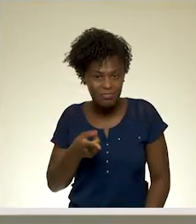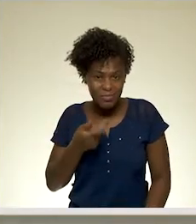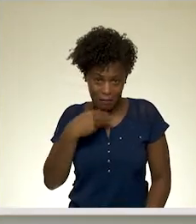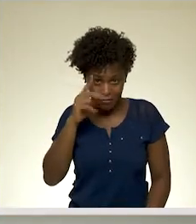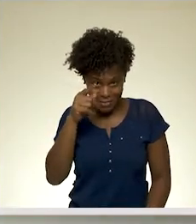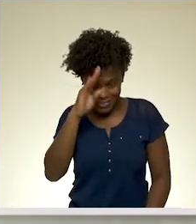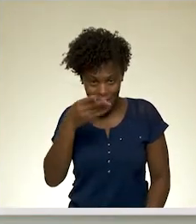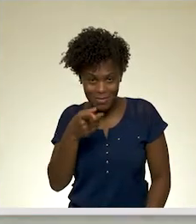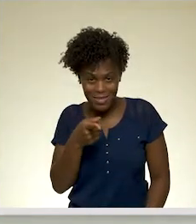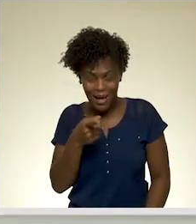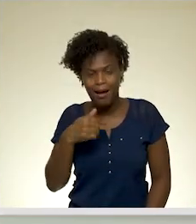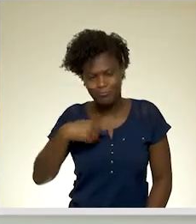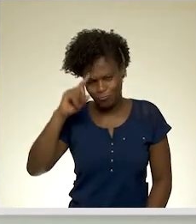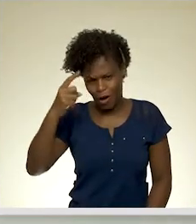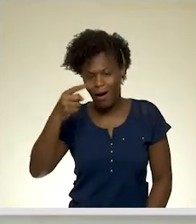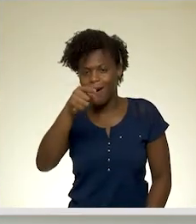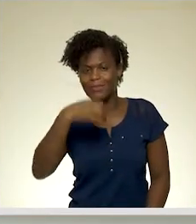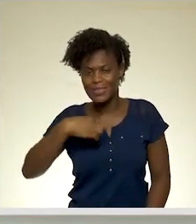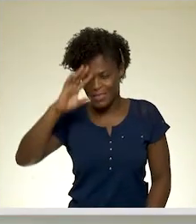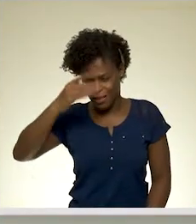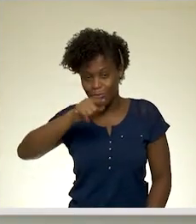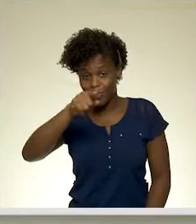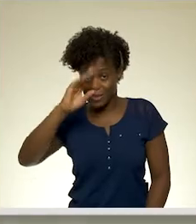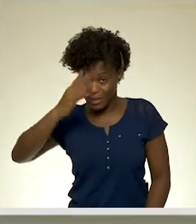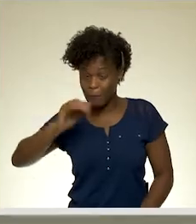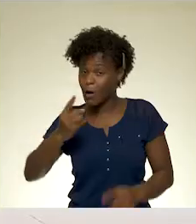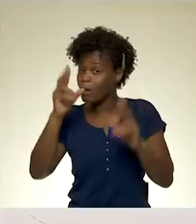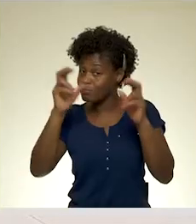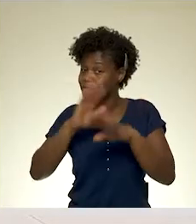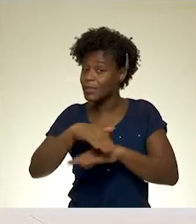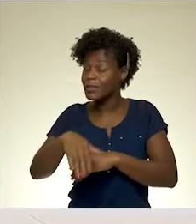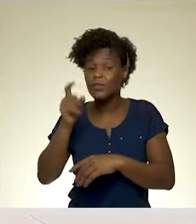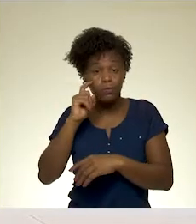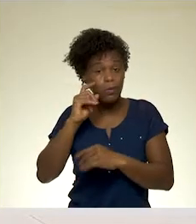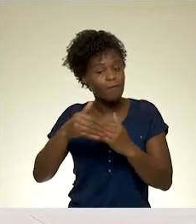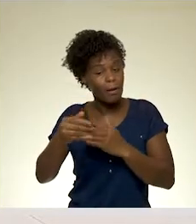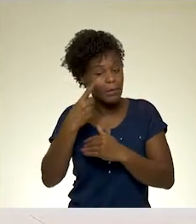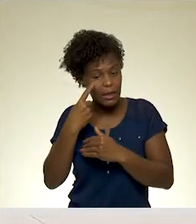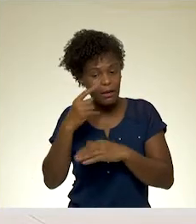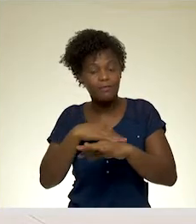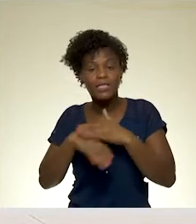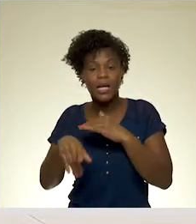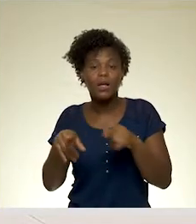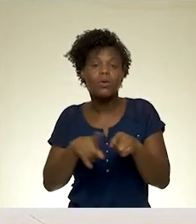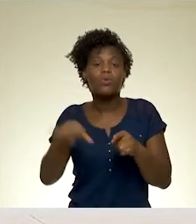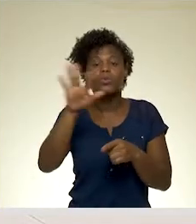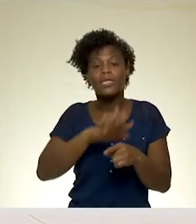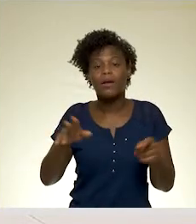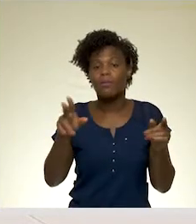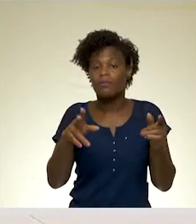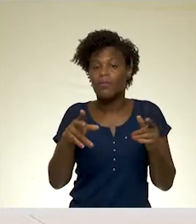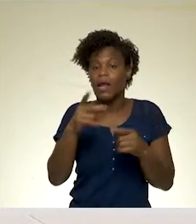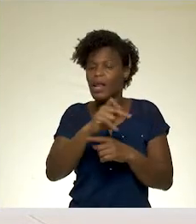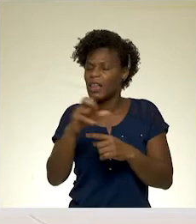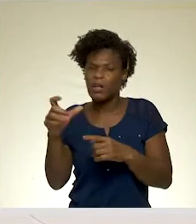Bem, já sei que vocês sabem, mas por questão de segurança, vamos tentar fazer utilizando